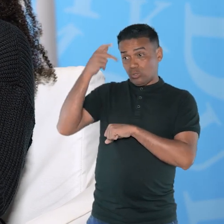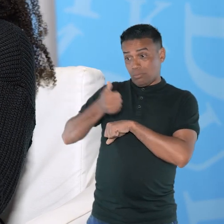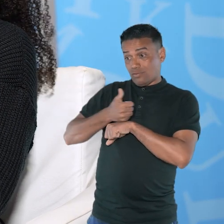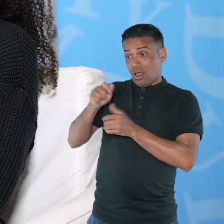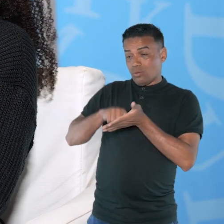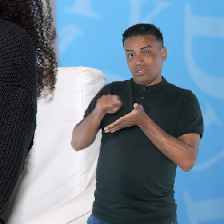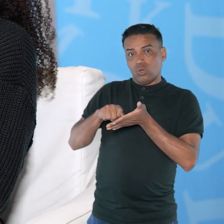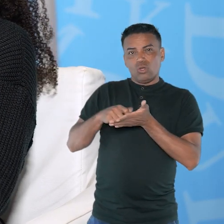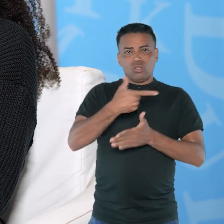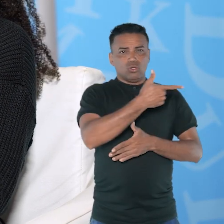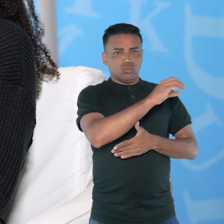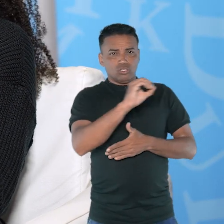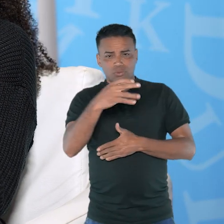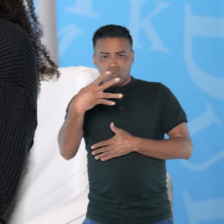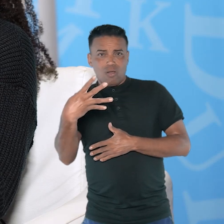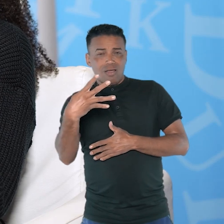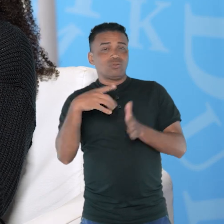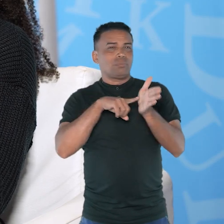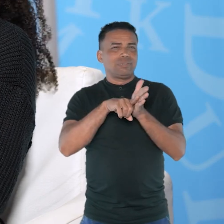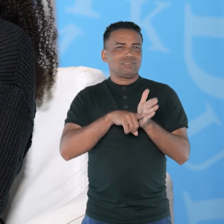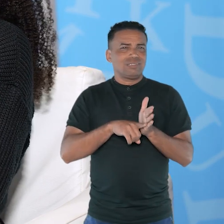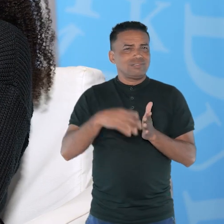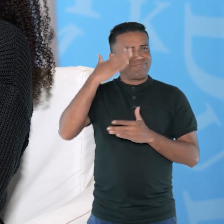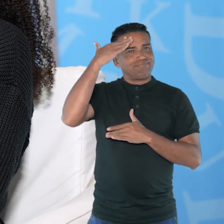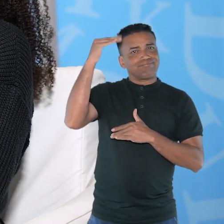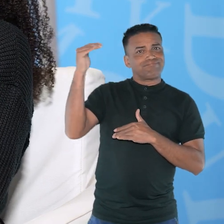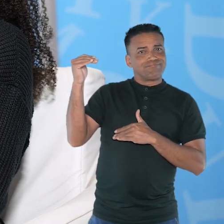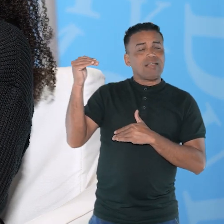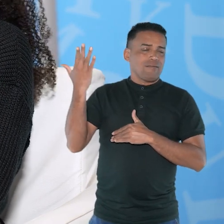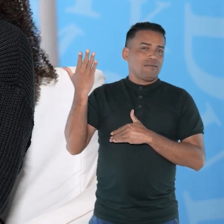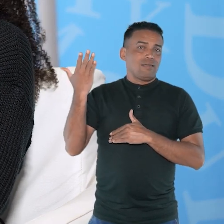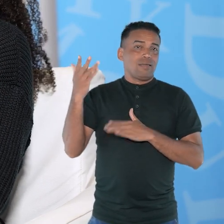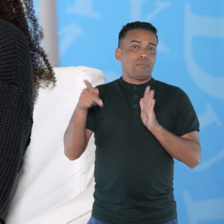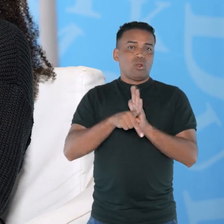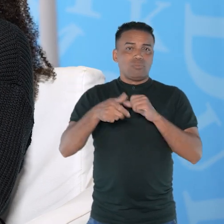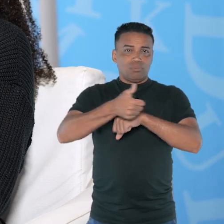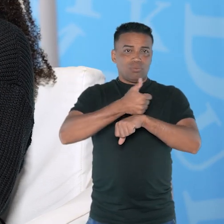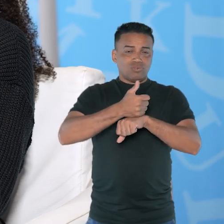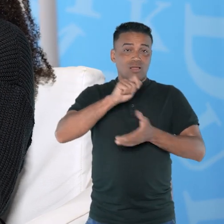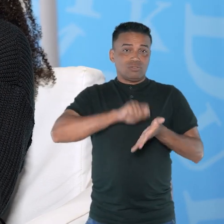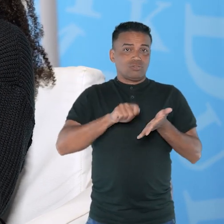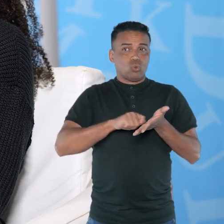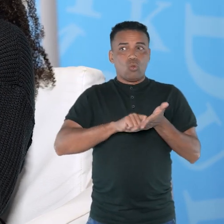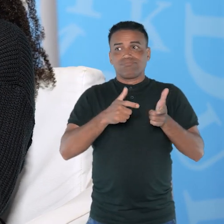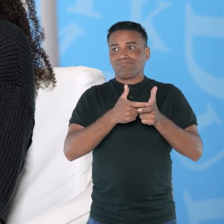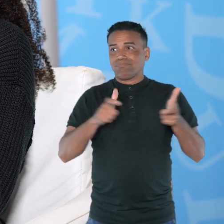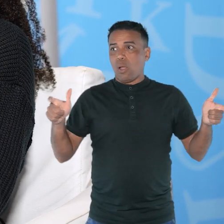em 2004, você tinha essa pesquisa ficou muito conhecida. Os escritores, em sua